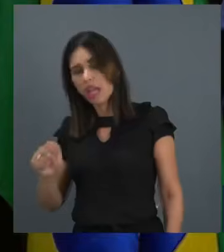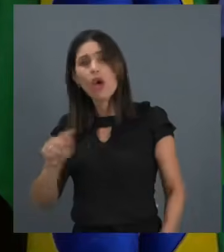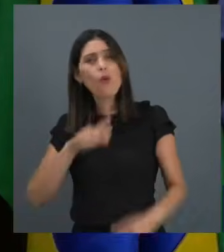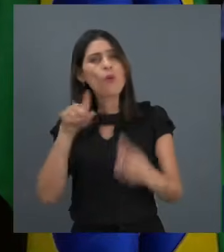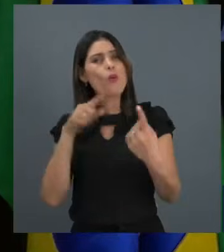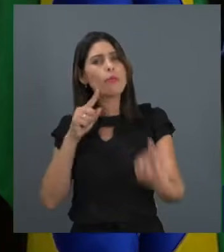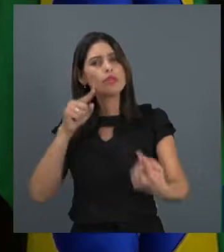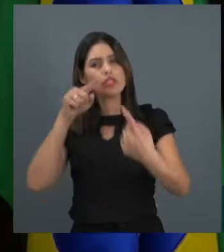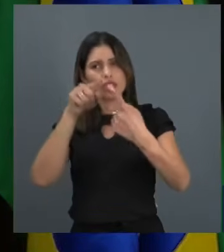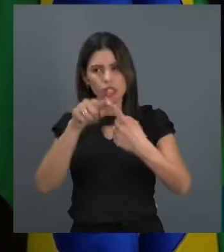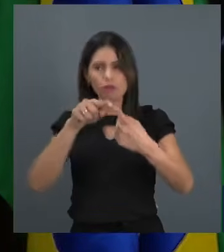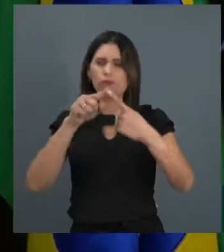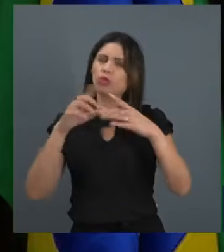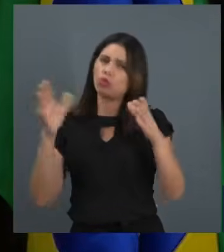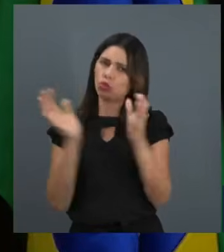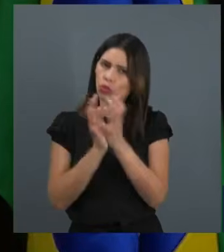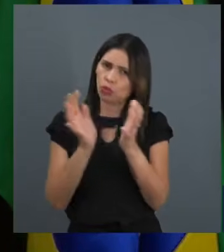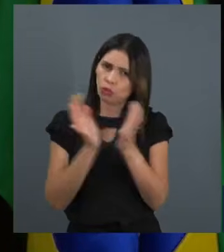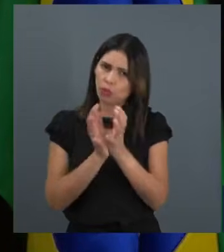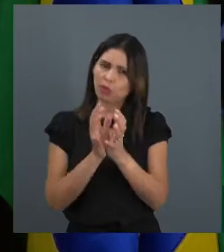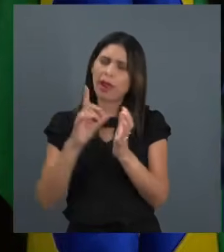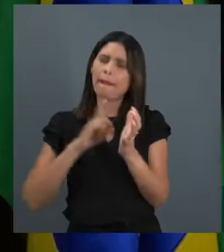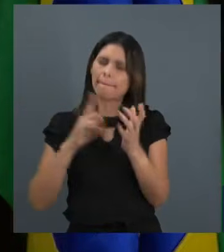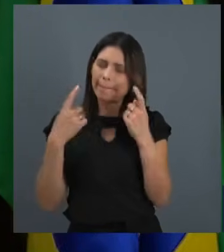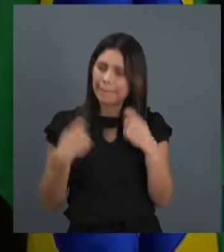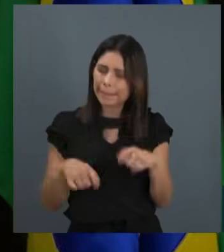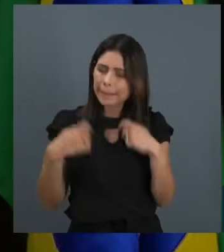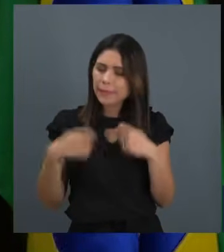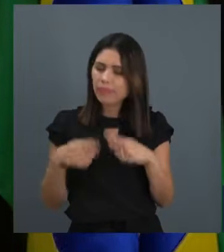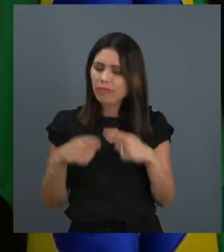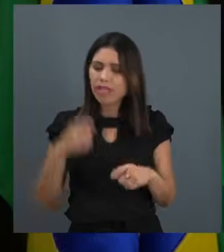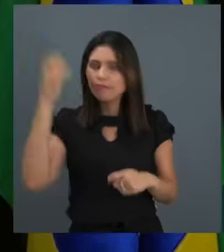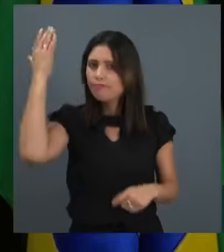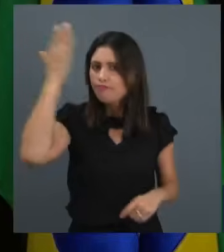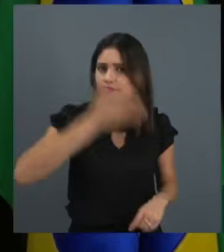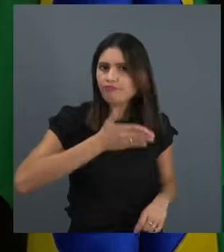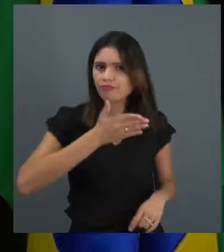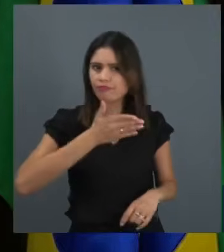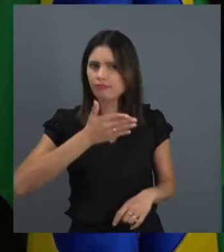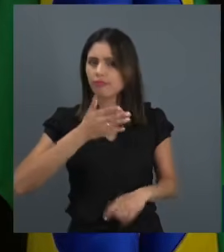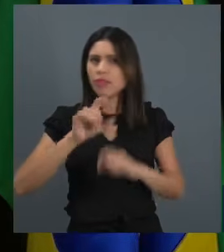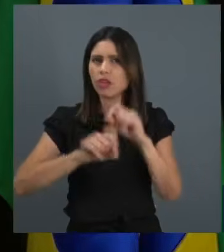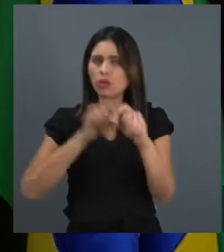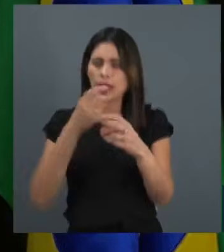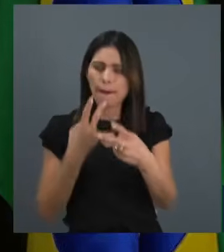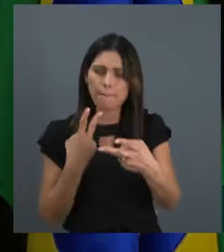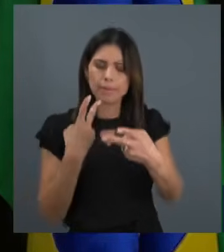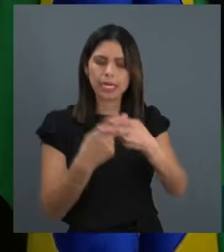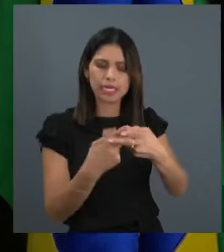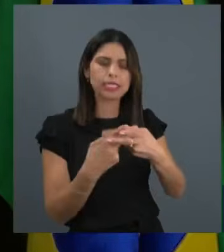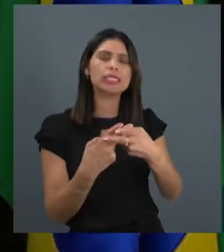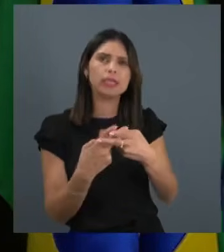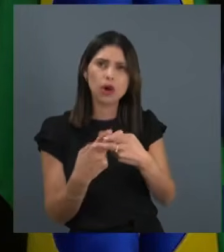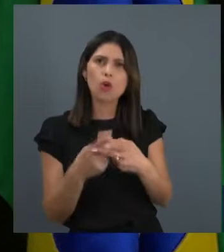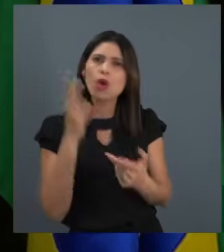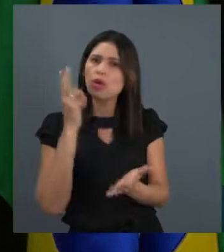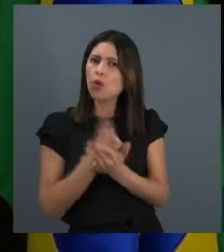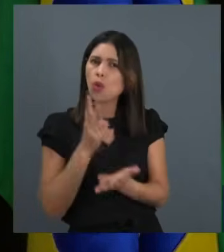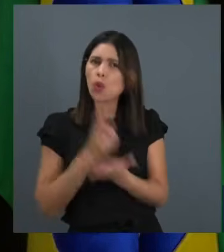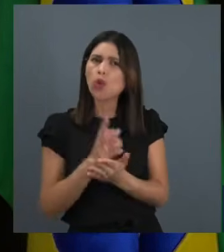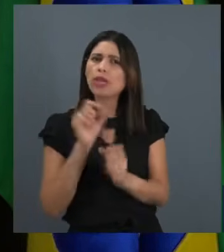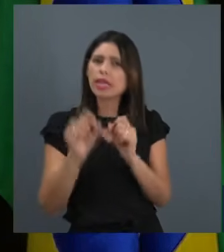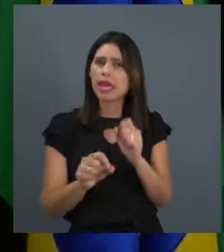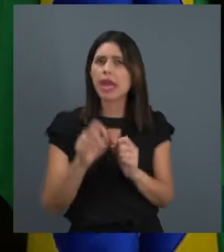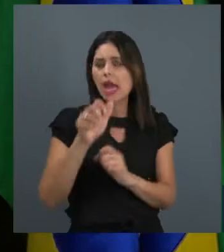caçar provas via redes sociais para manter ilegalmente a prisão preventiva, mesmo depois da própria Procuradoria-Geral